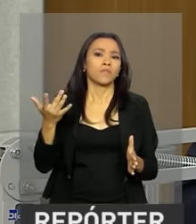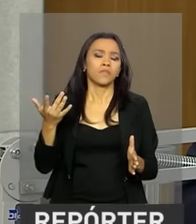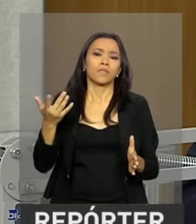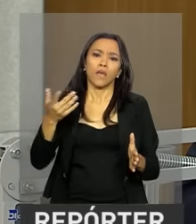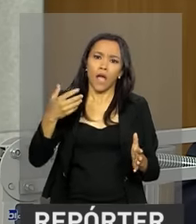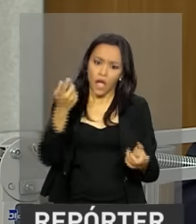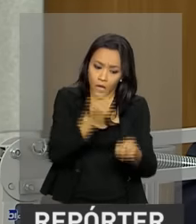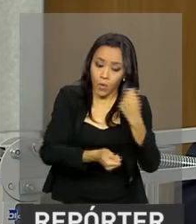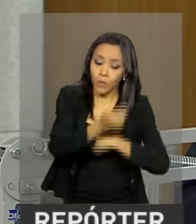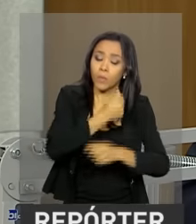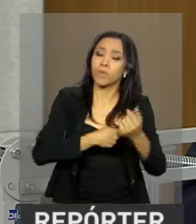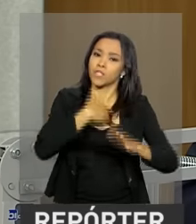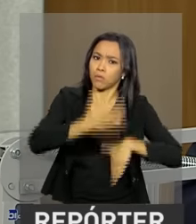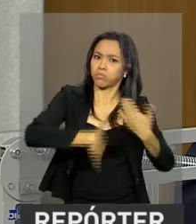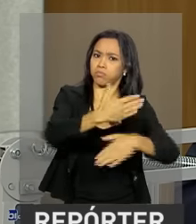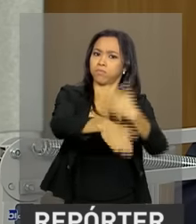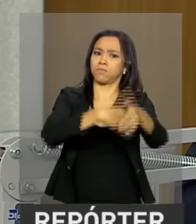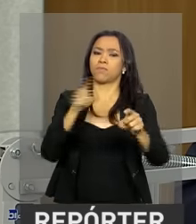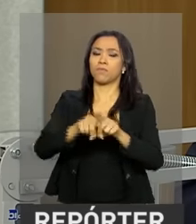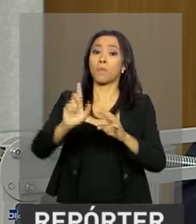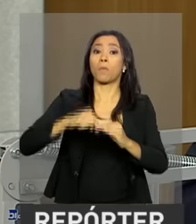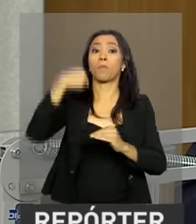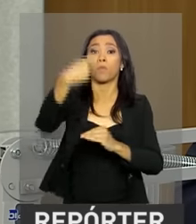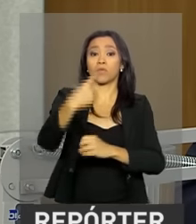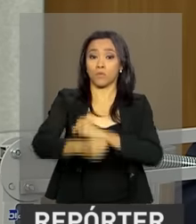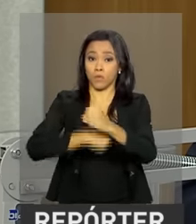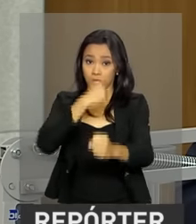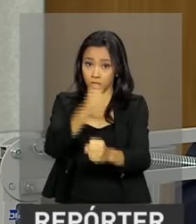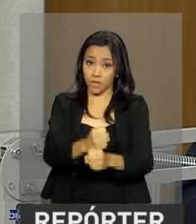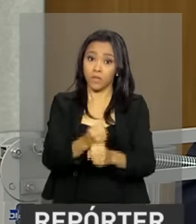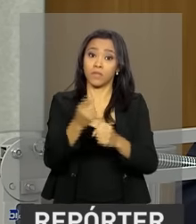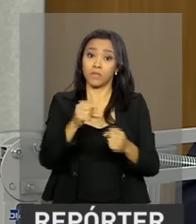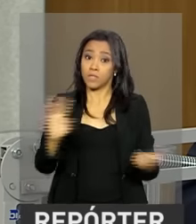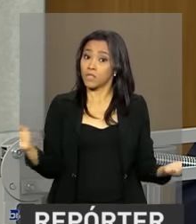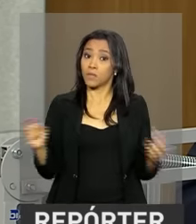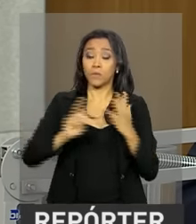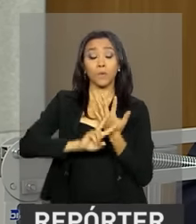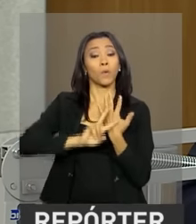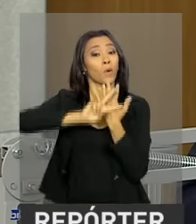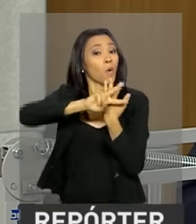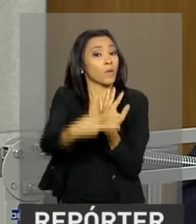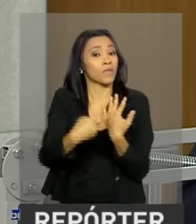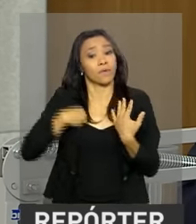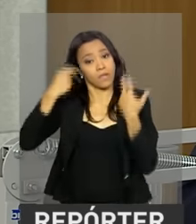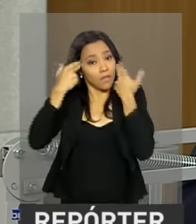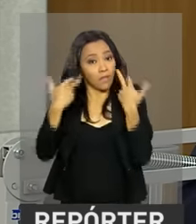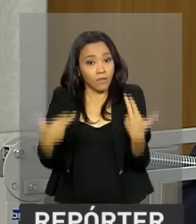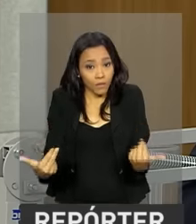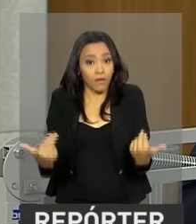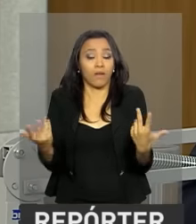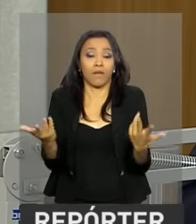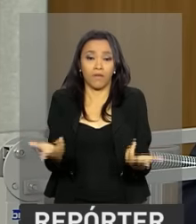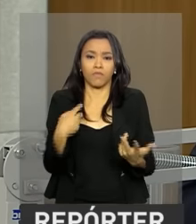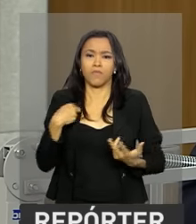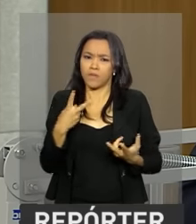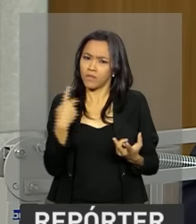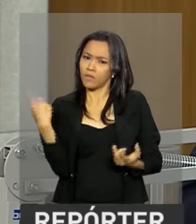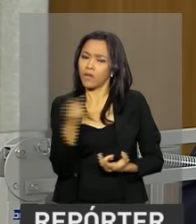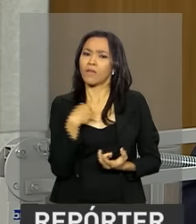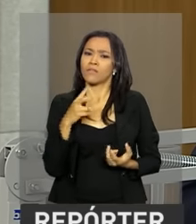economia crescendo Ah no próximo ano aí como consequência absolutamente natural e inevitável nós vamos ver o